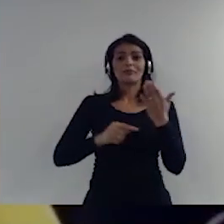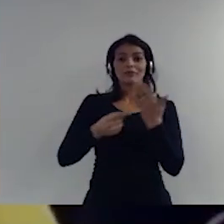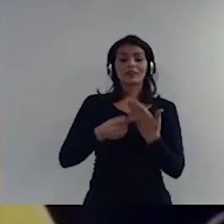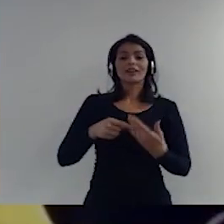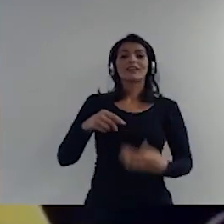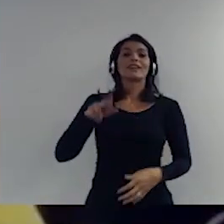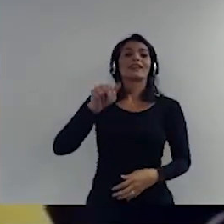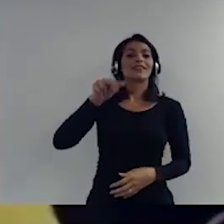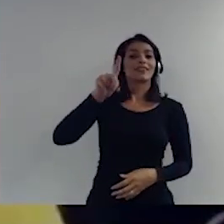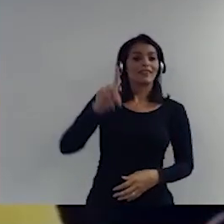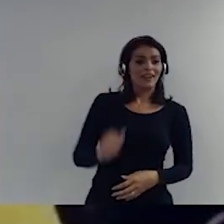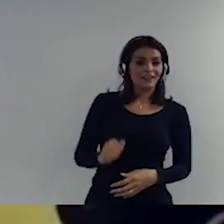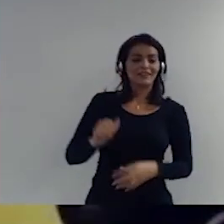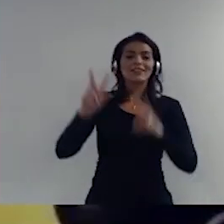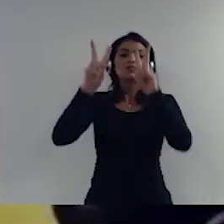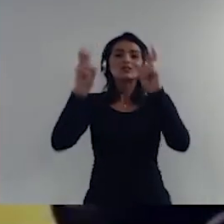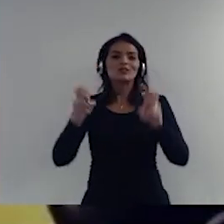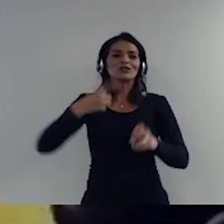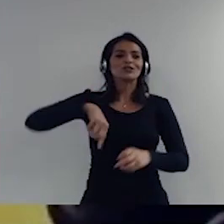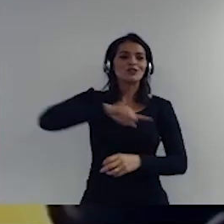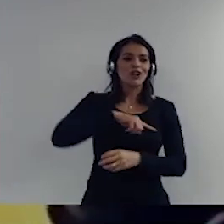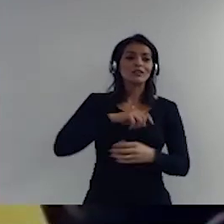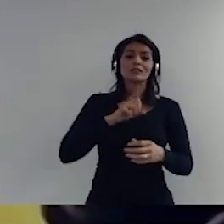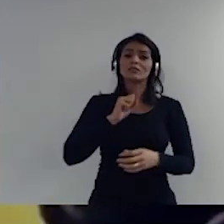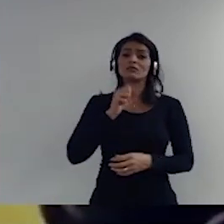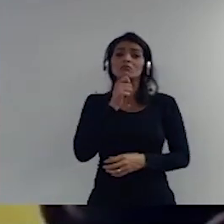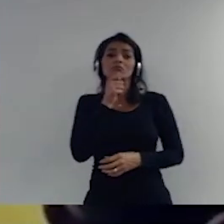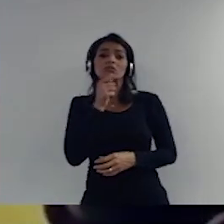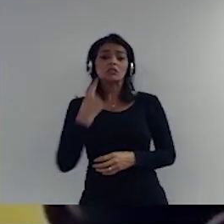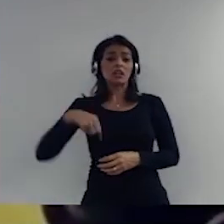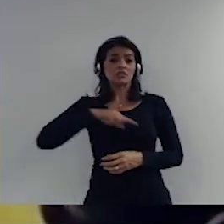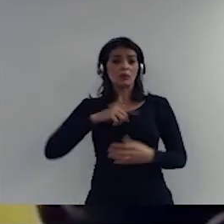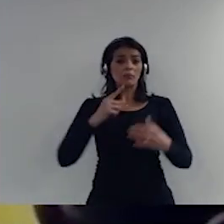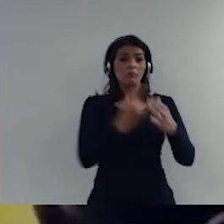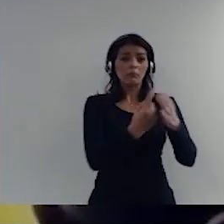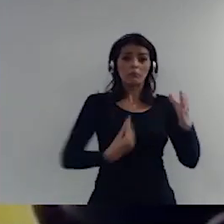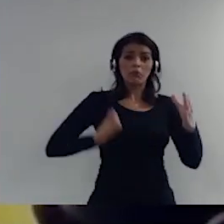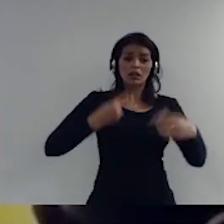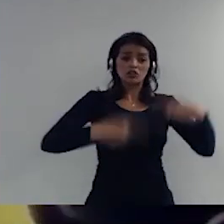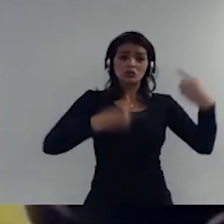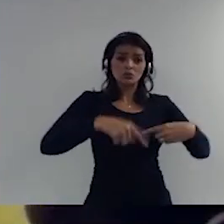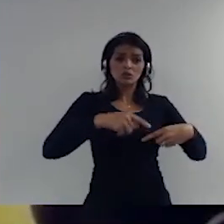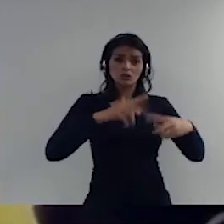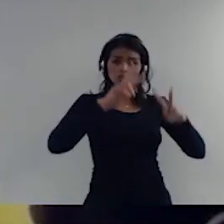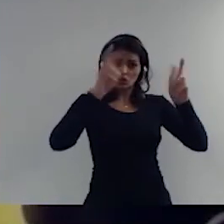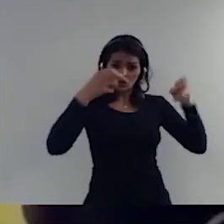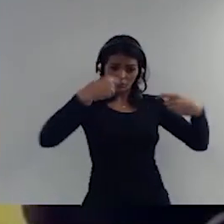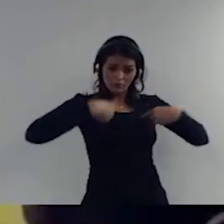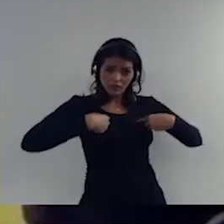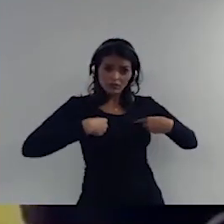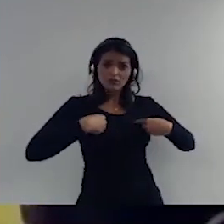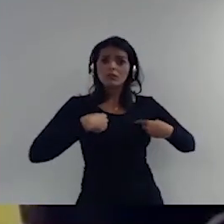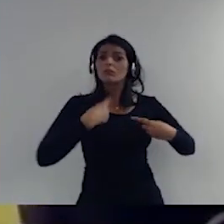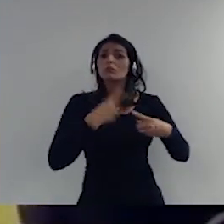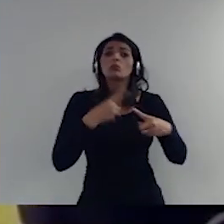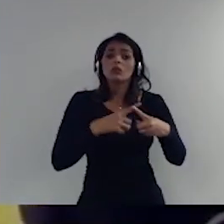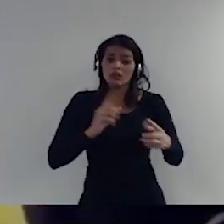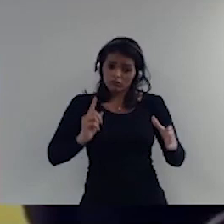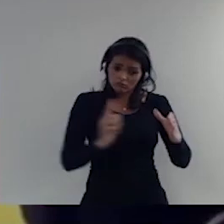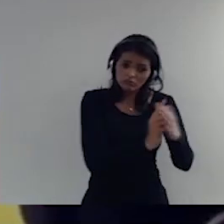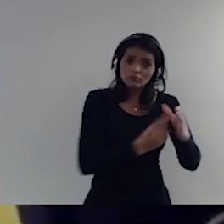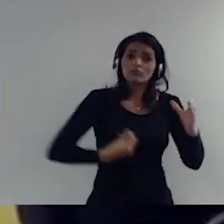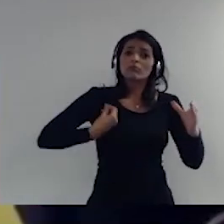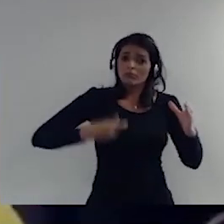que é nada sobre nós sem nós, né? E isso faz muito sentido, porque a efetividade passa por isso, pelo lugar de fala dessas pessoas,